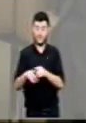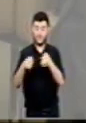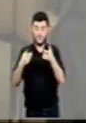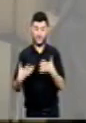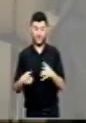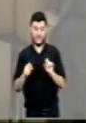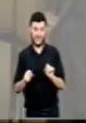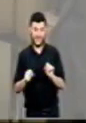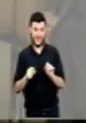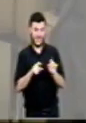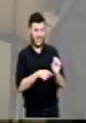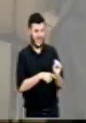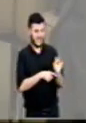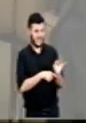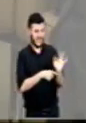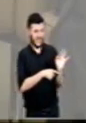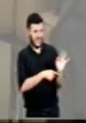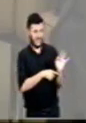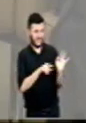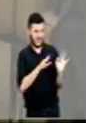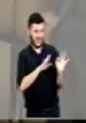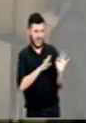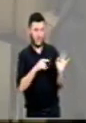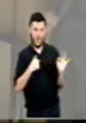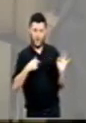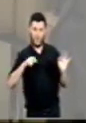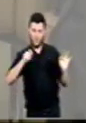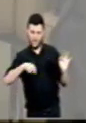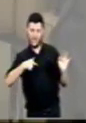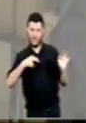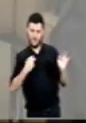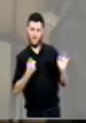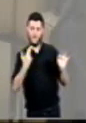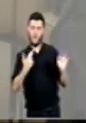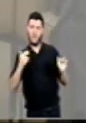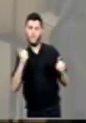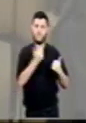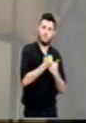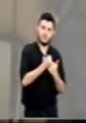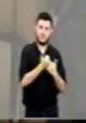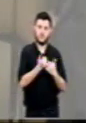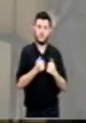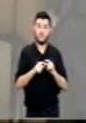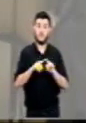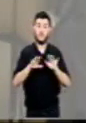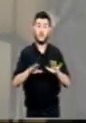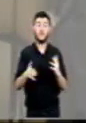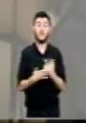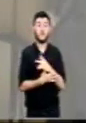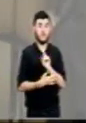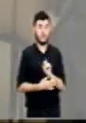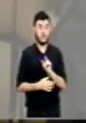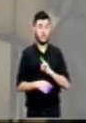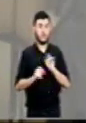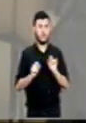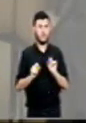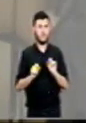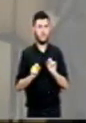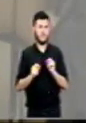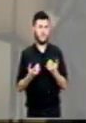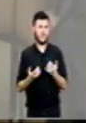ele. Uma transgressão às regras do jogo da Constituição Federal e também uma forçação,